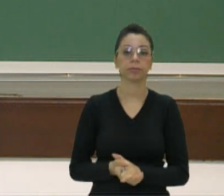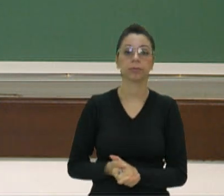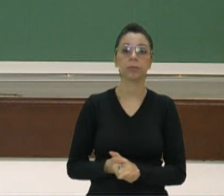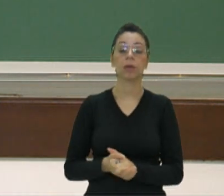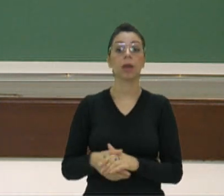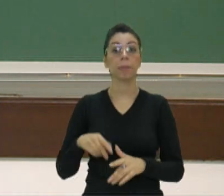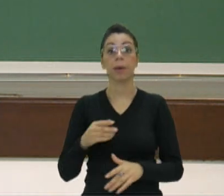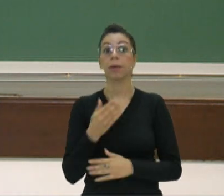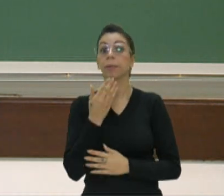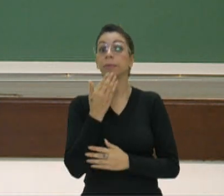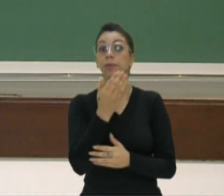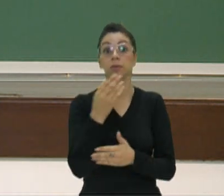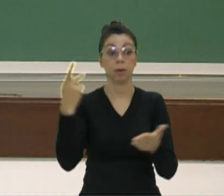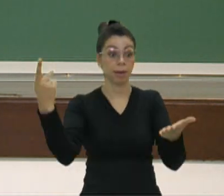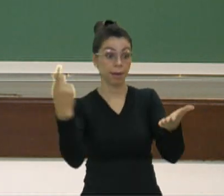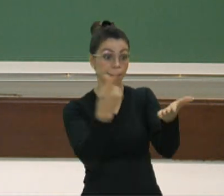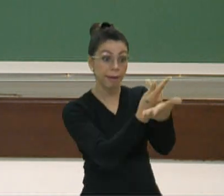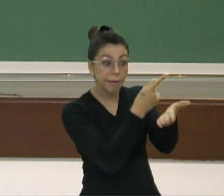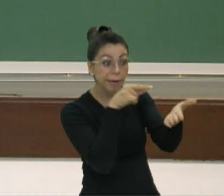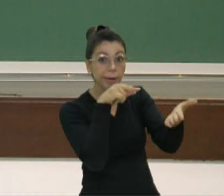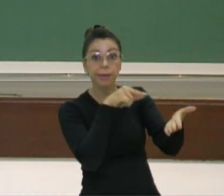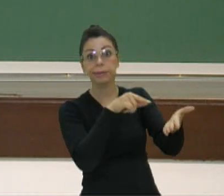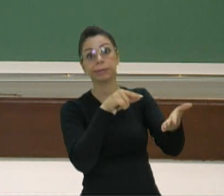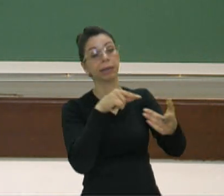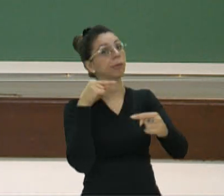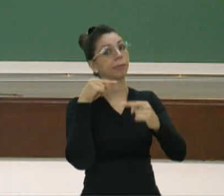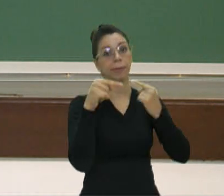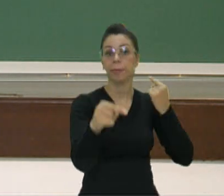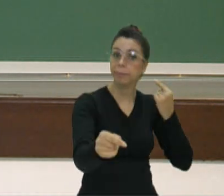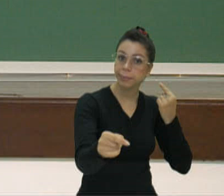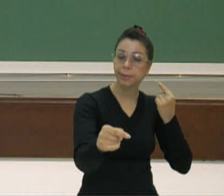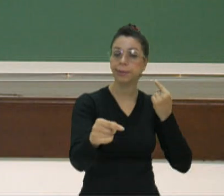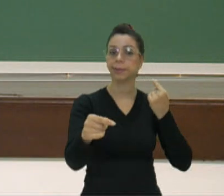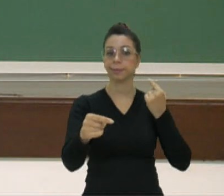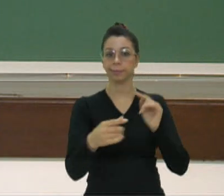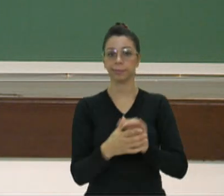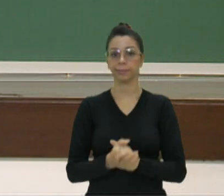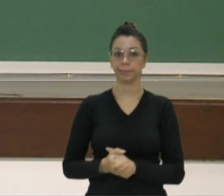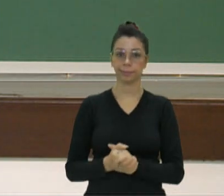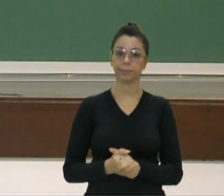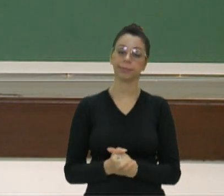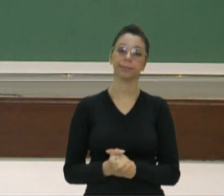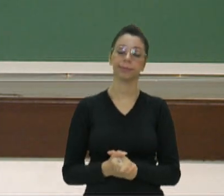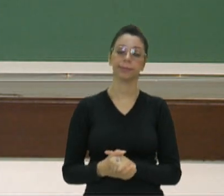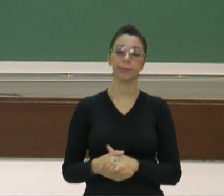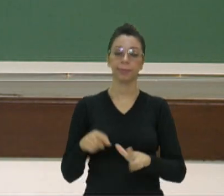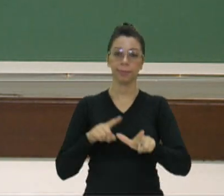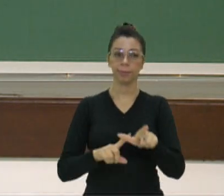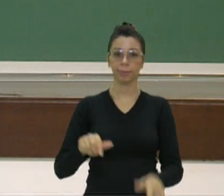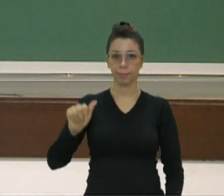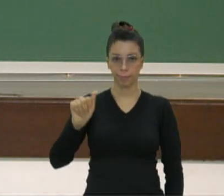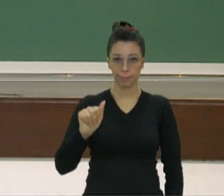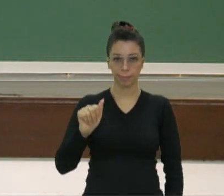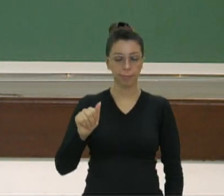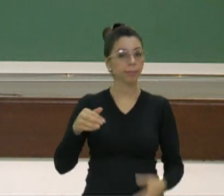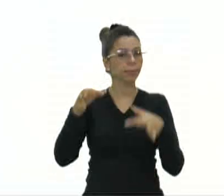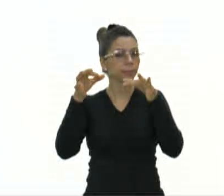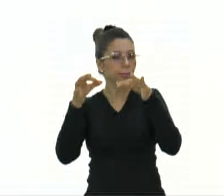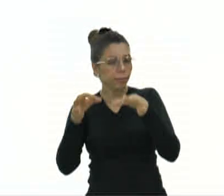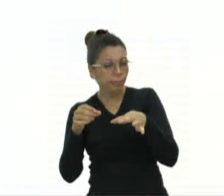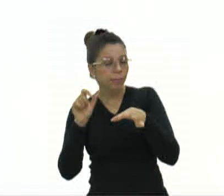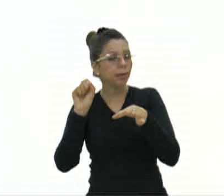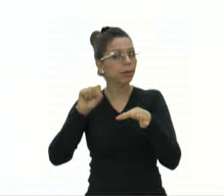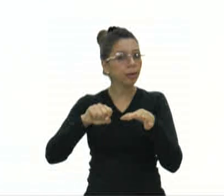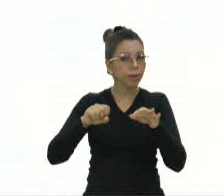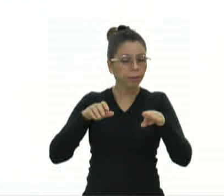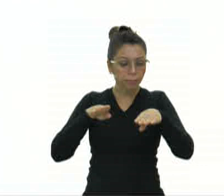a incorreta, então nós vamos marcar aquela que não está completamente certa na escrita. Na letra A, é certo sim